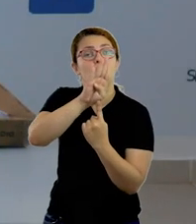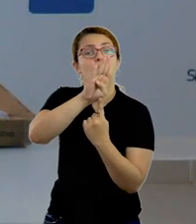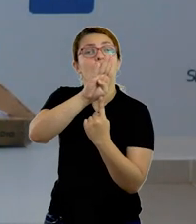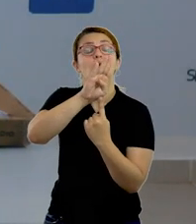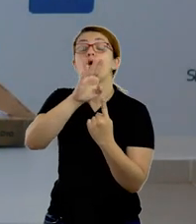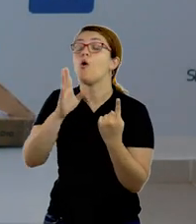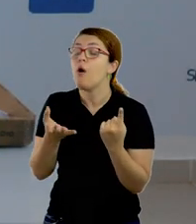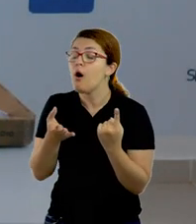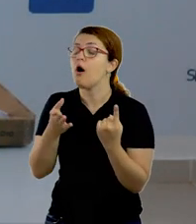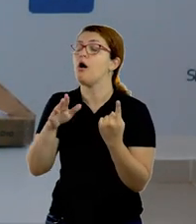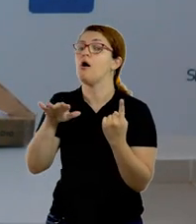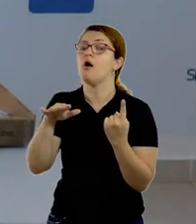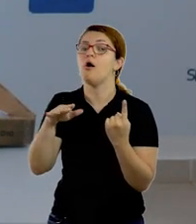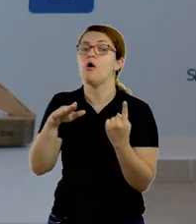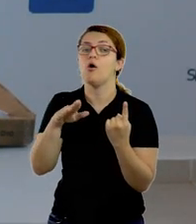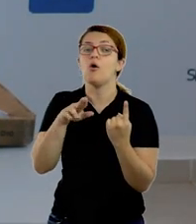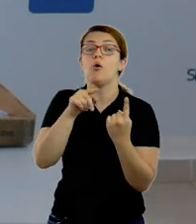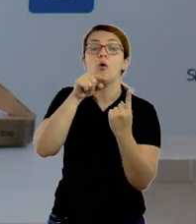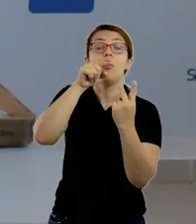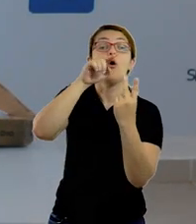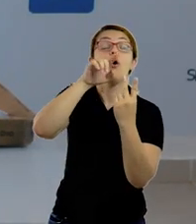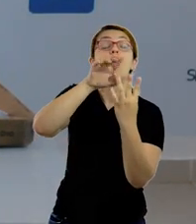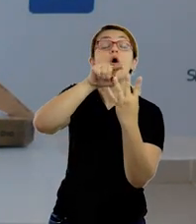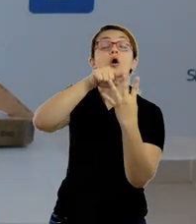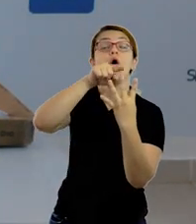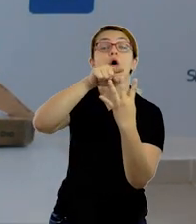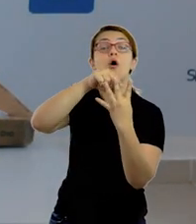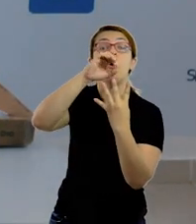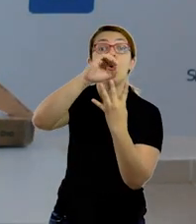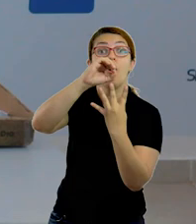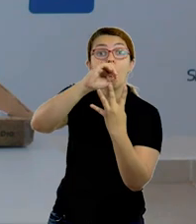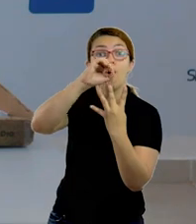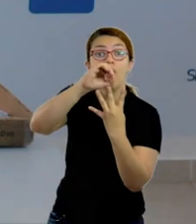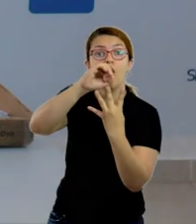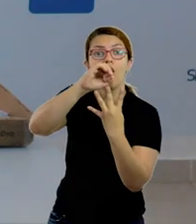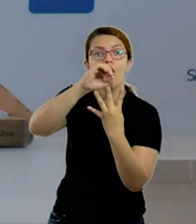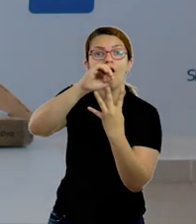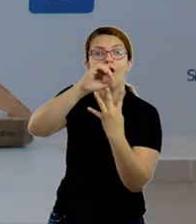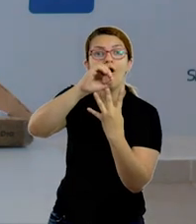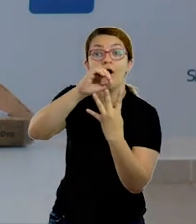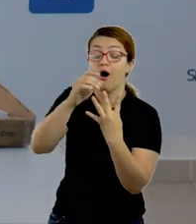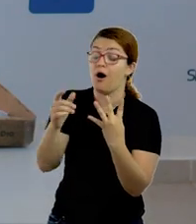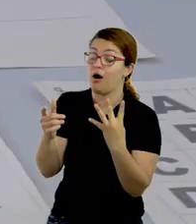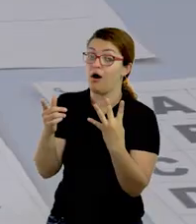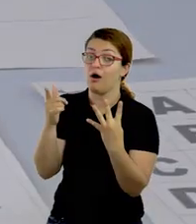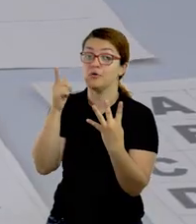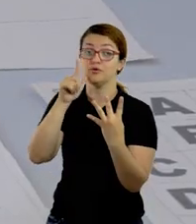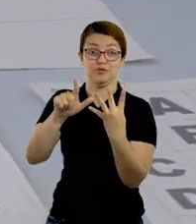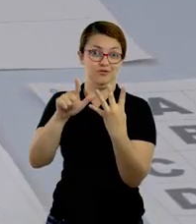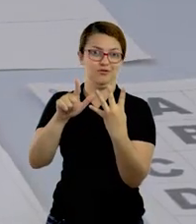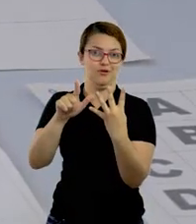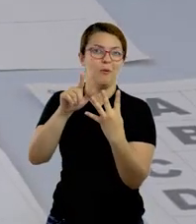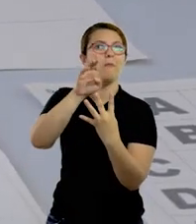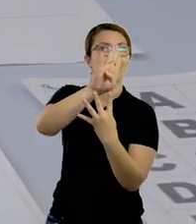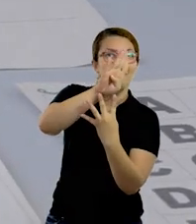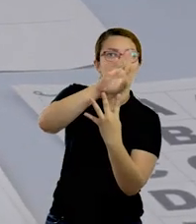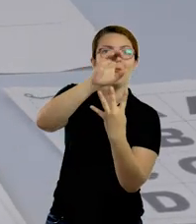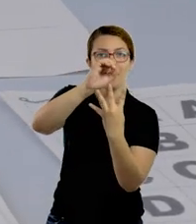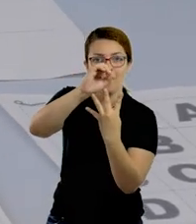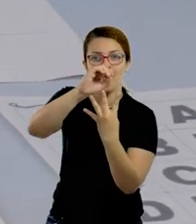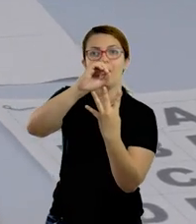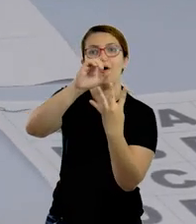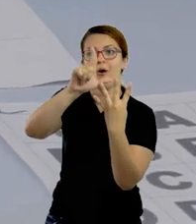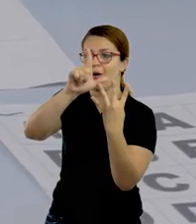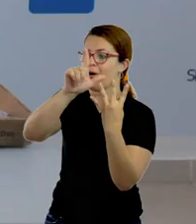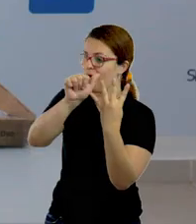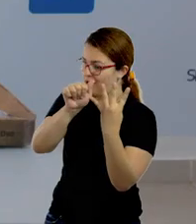o, o, é uma vogal. Lembra-se das vogais? Bo, o, o. É a O. Acertou. Ela vai conseguir fazer, gente,